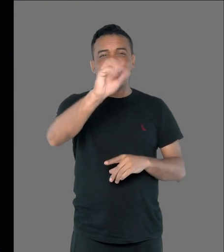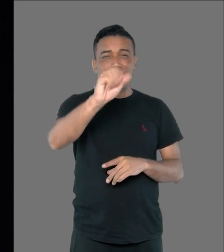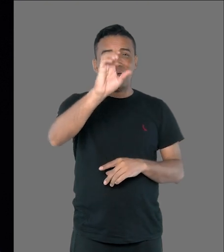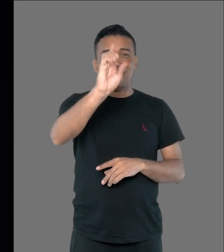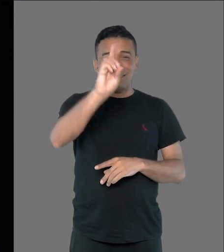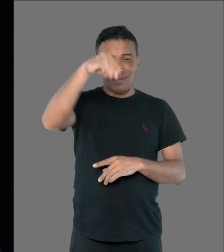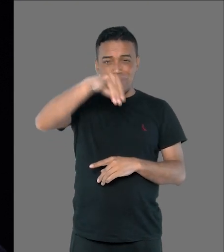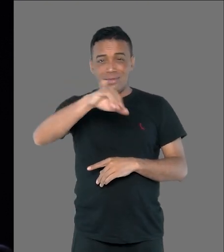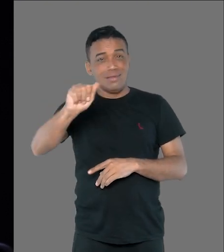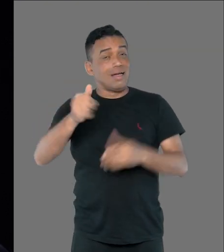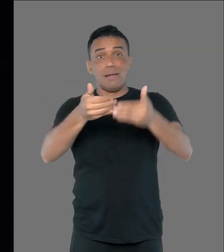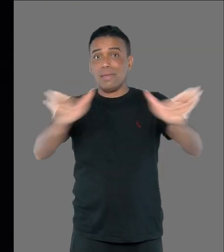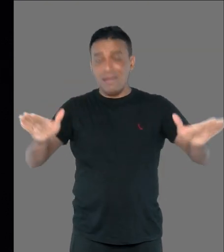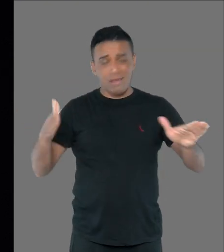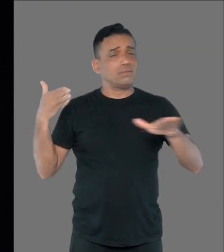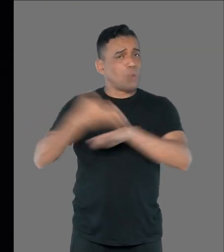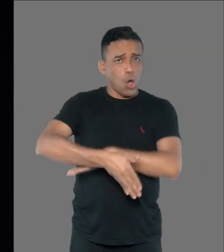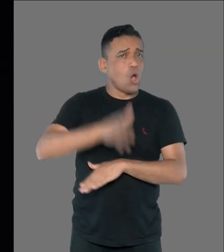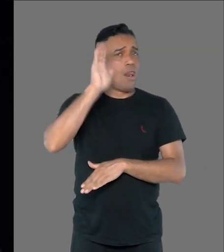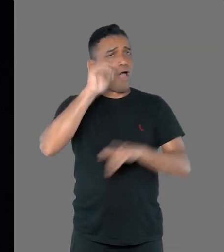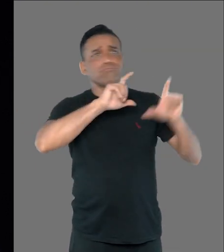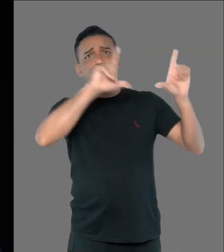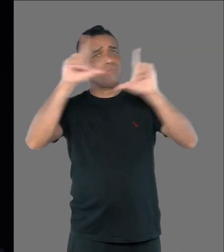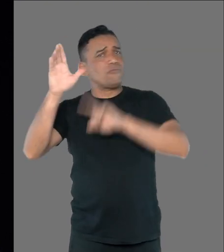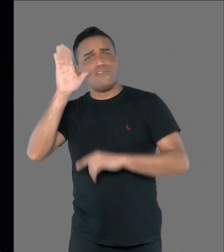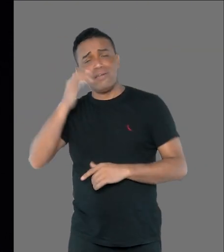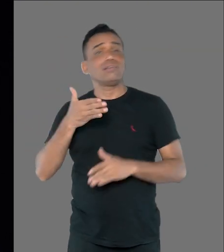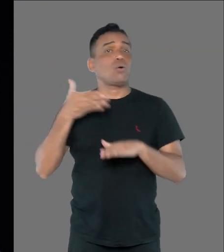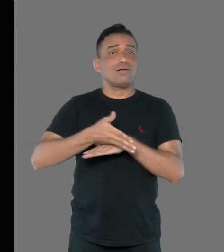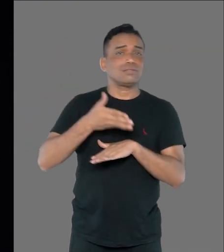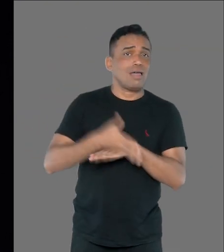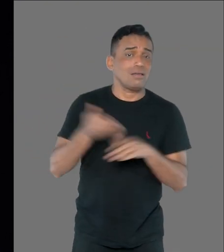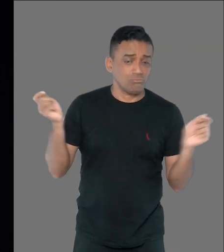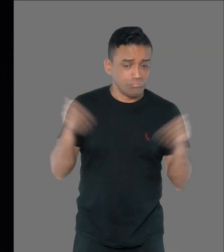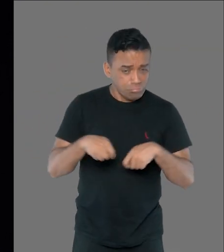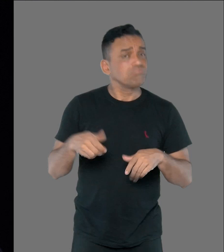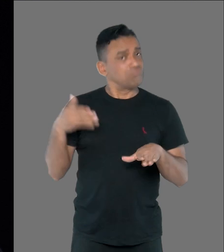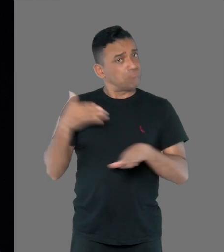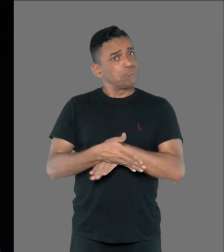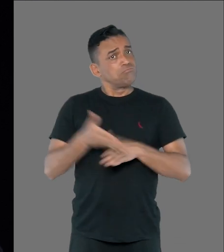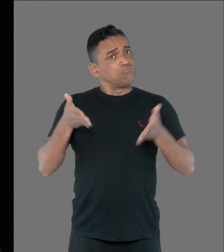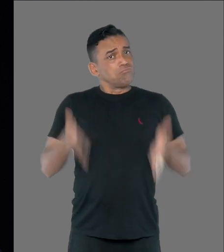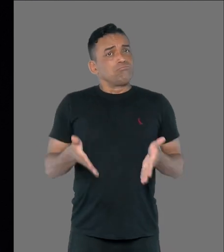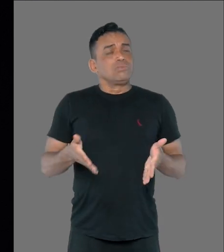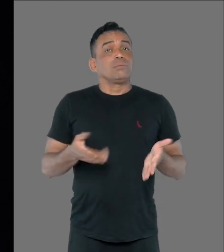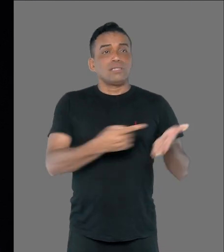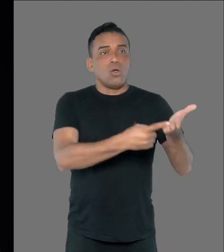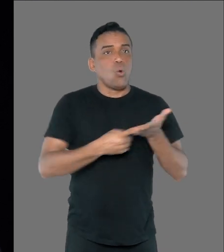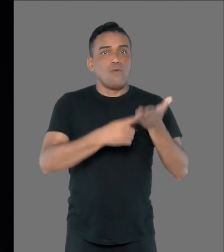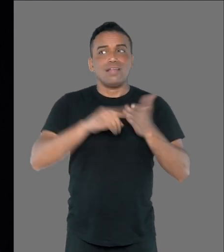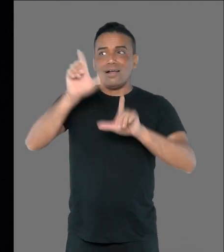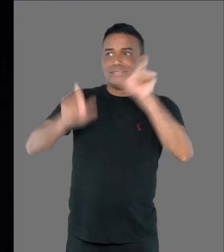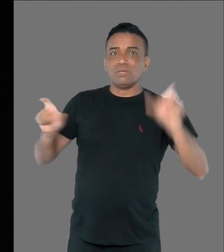belíssima. Né? Mas isso é uma raridade. A gente ter acesso, poder chegar aí, nós temos que convidar as pessoas